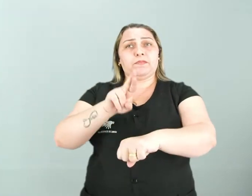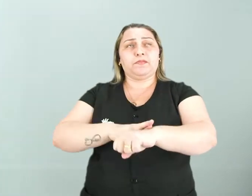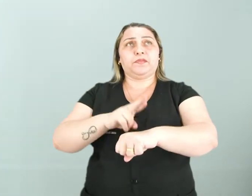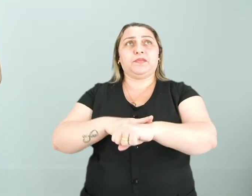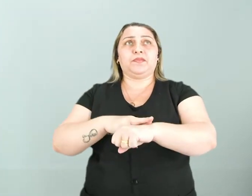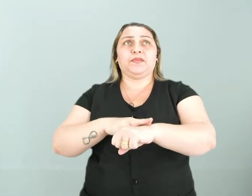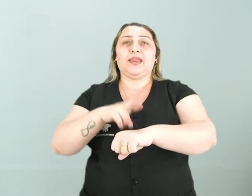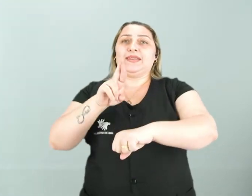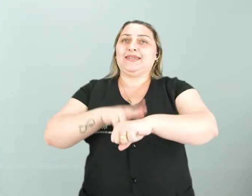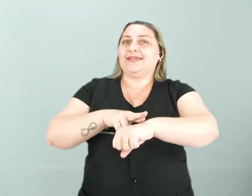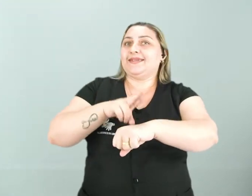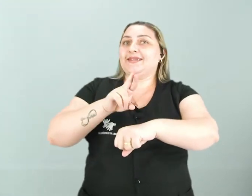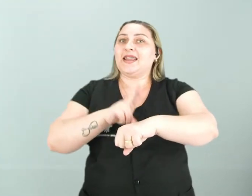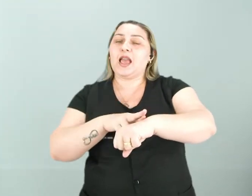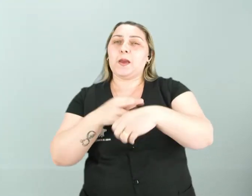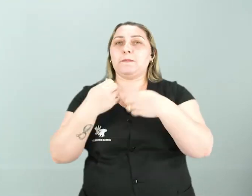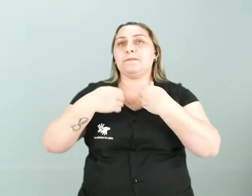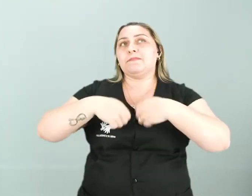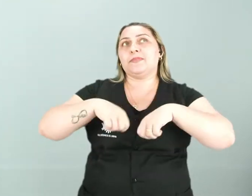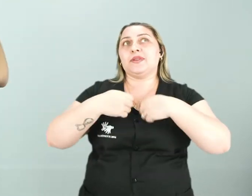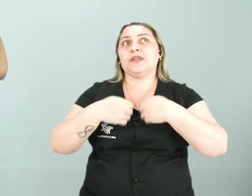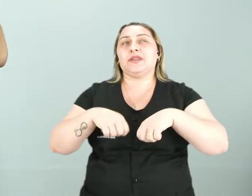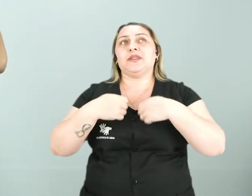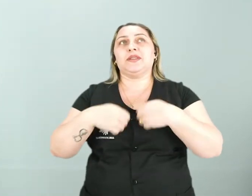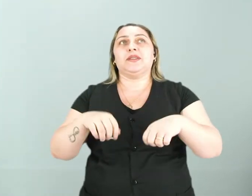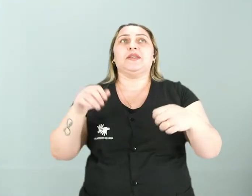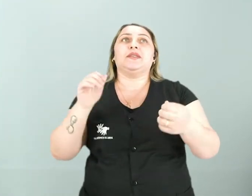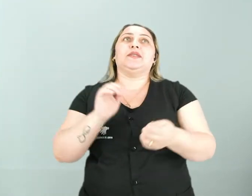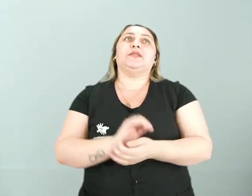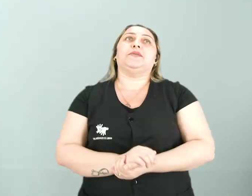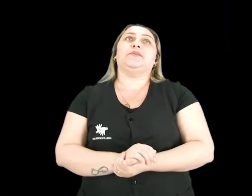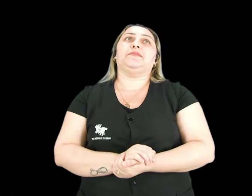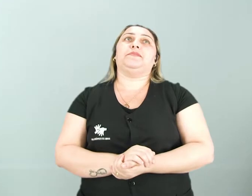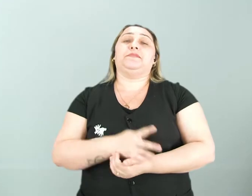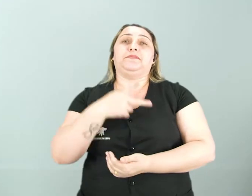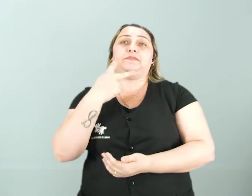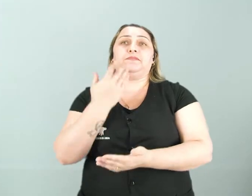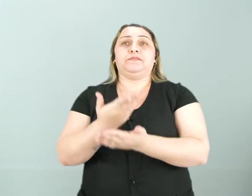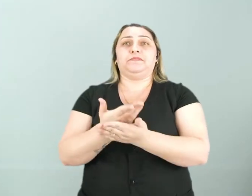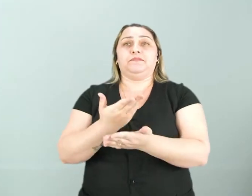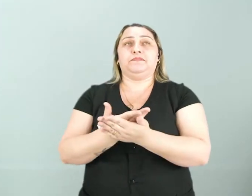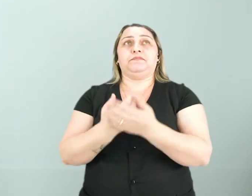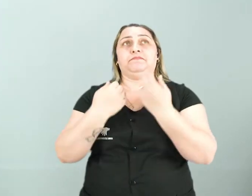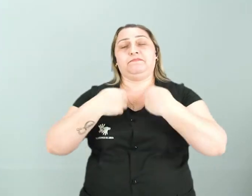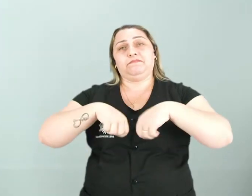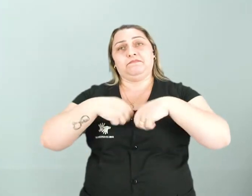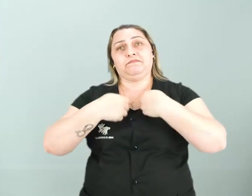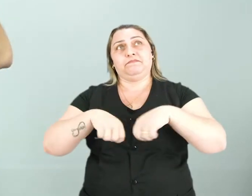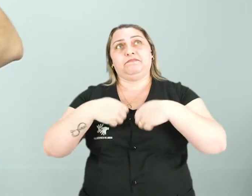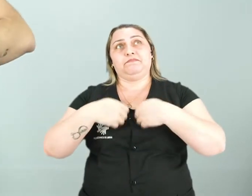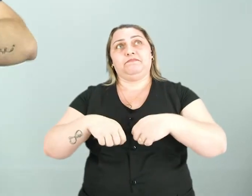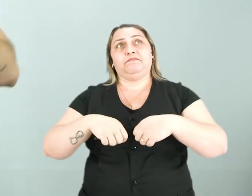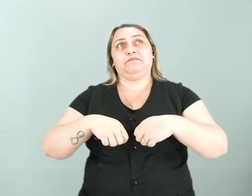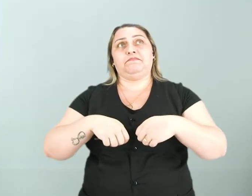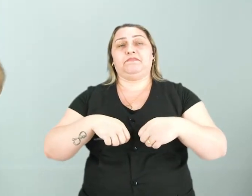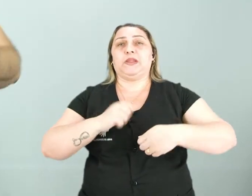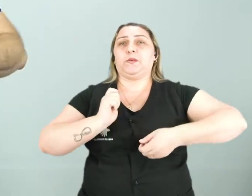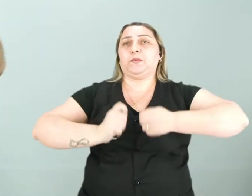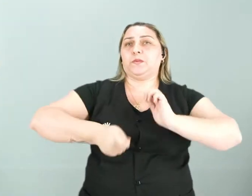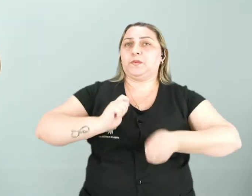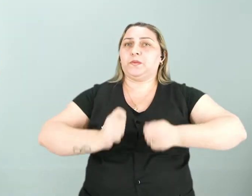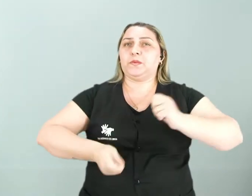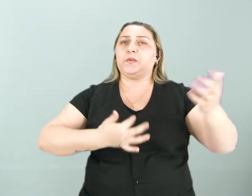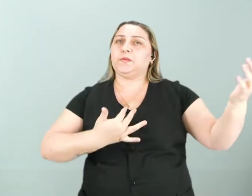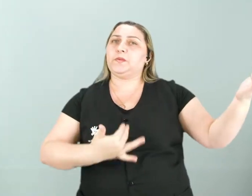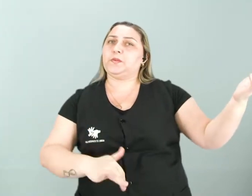mais ritmados, tem um que precisa de, como eu falei na outra parte, precisa de acompanhamento, de tambor,